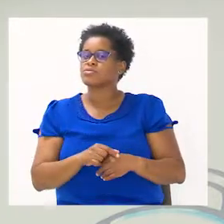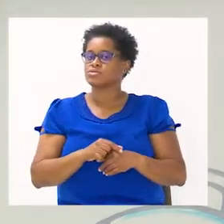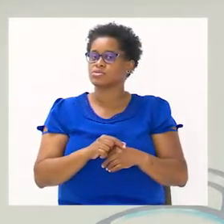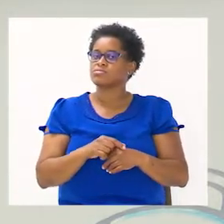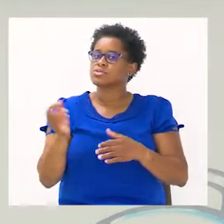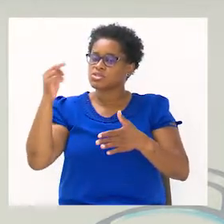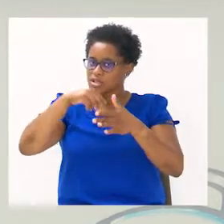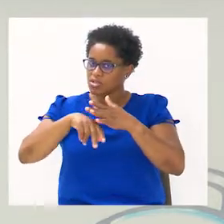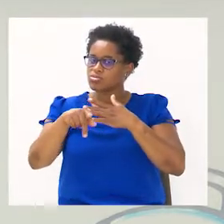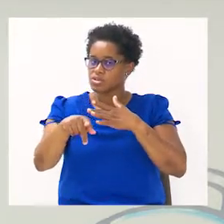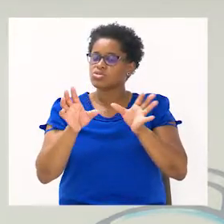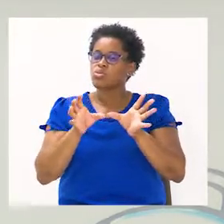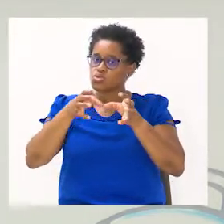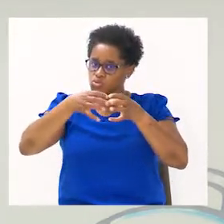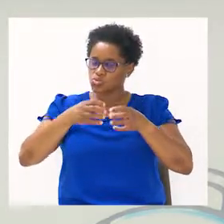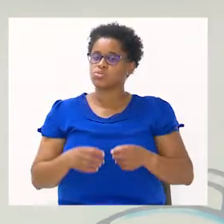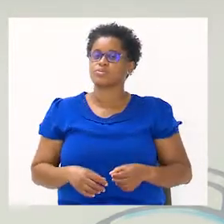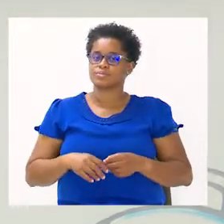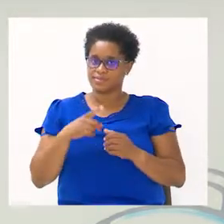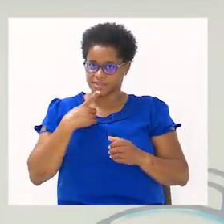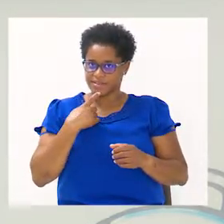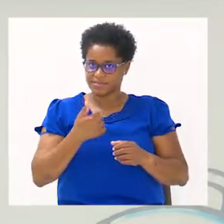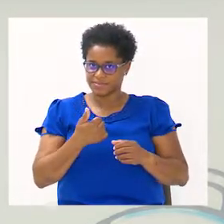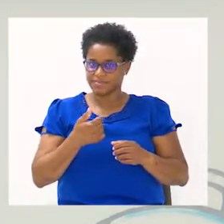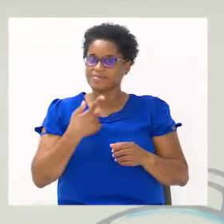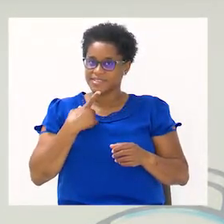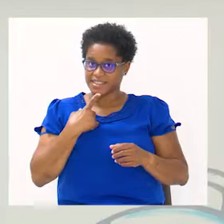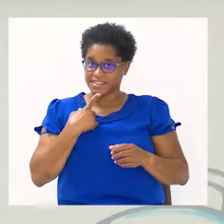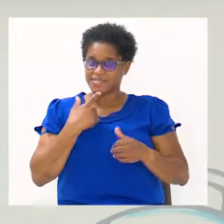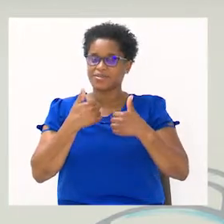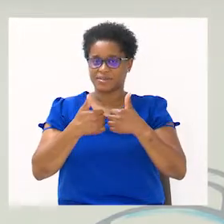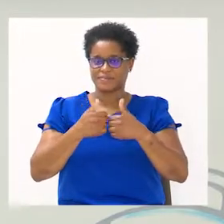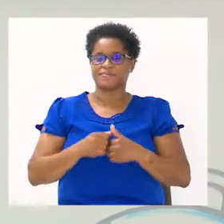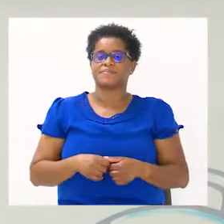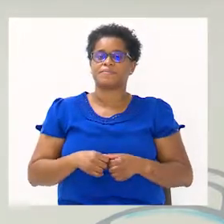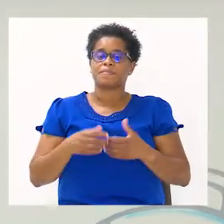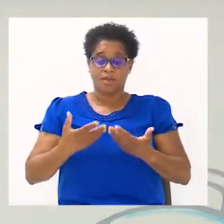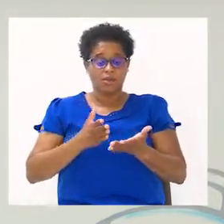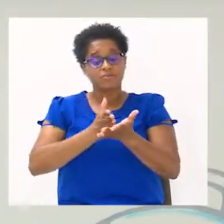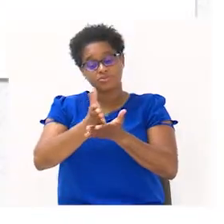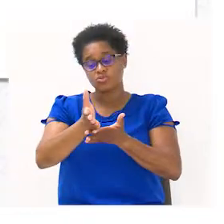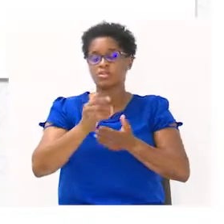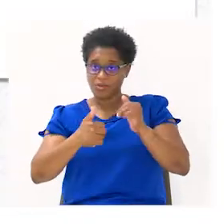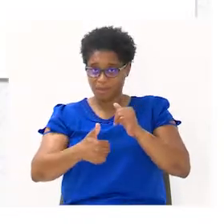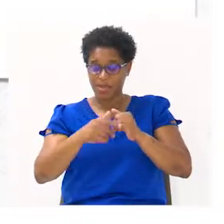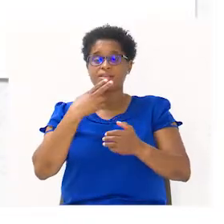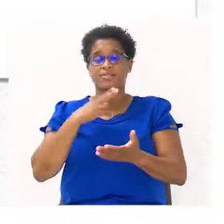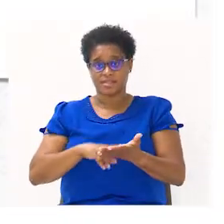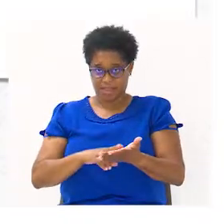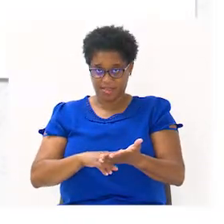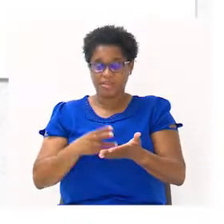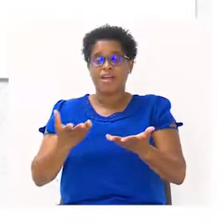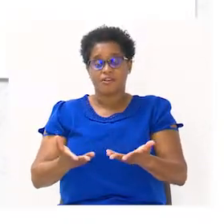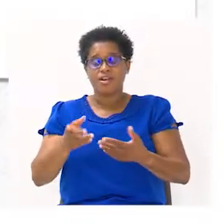parte deste conjunto, ok? Estão a entender? Continuando. Agora